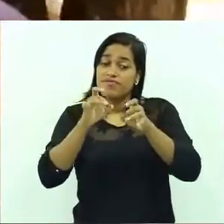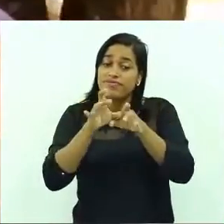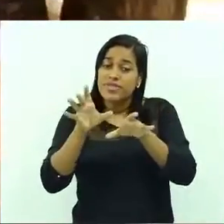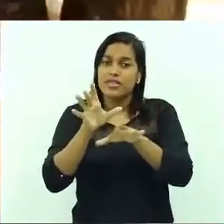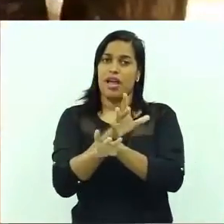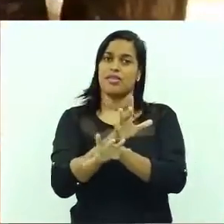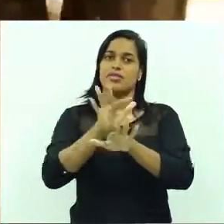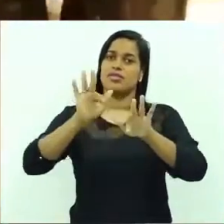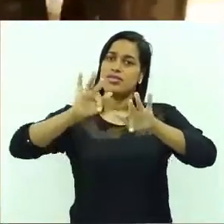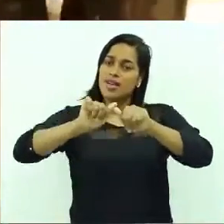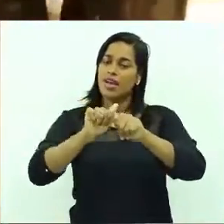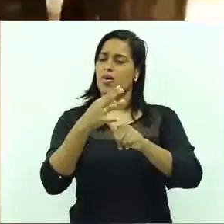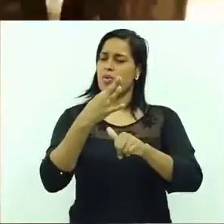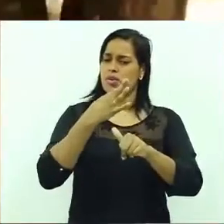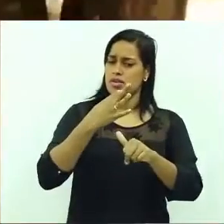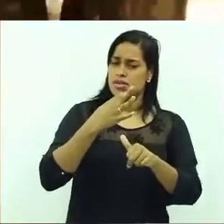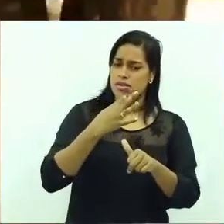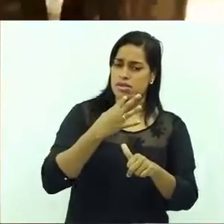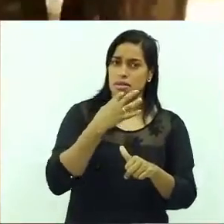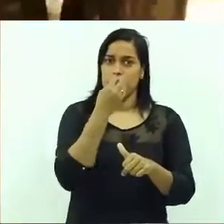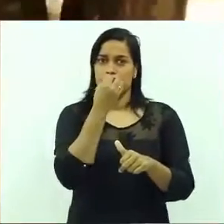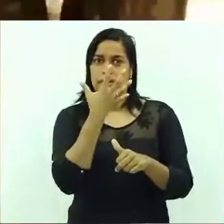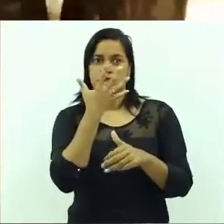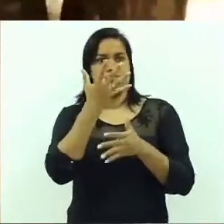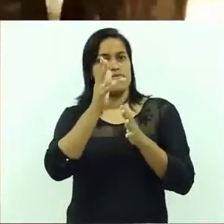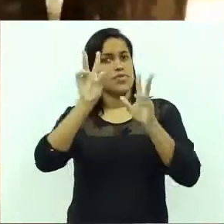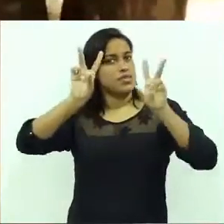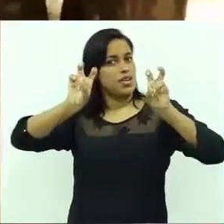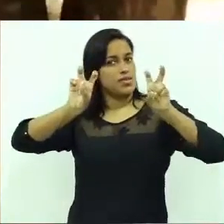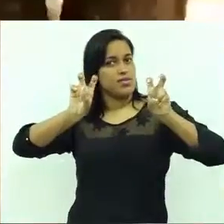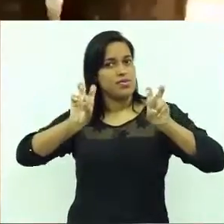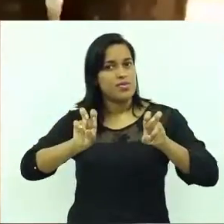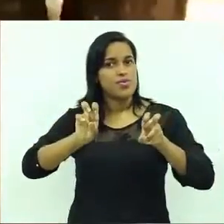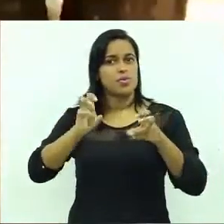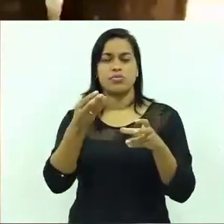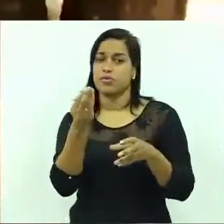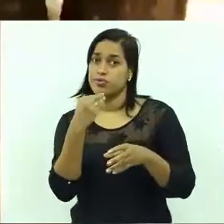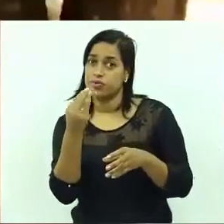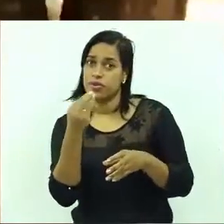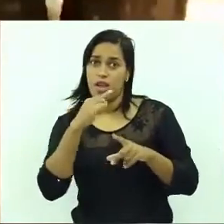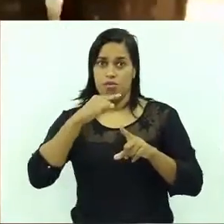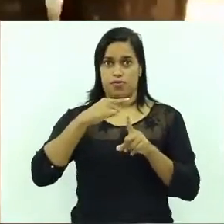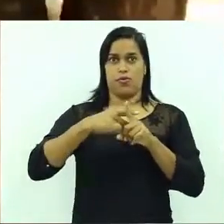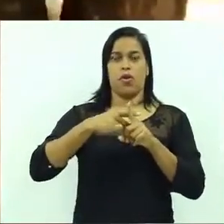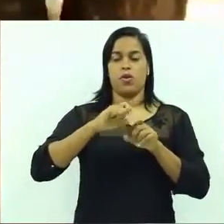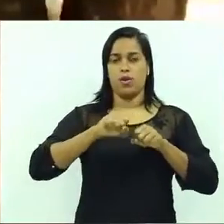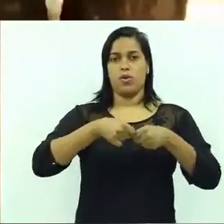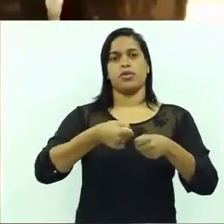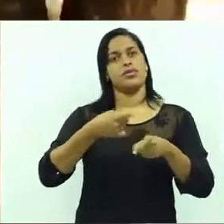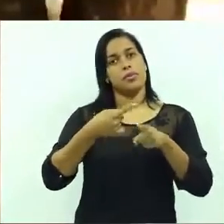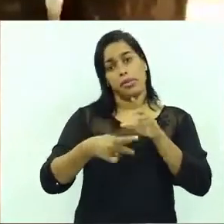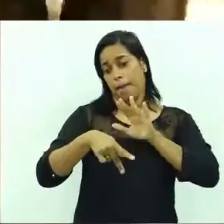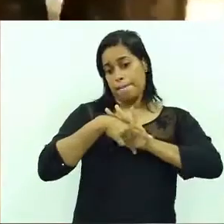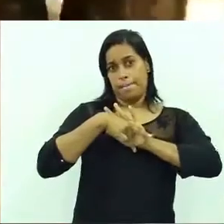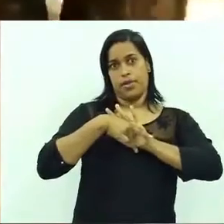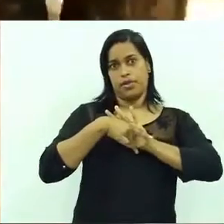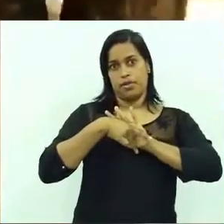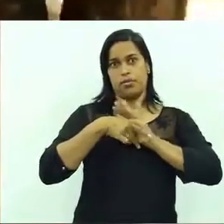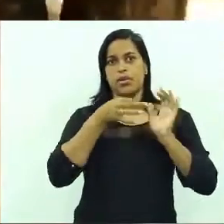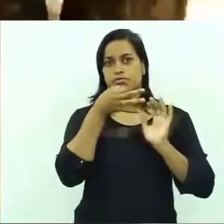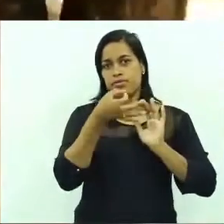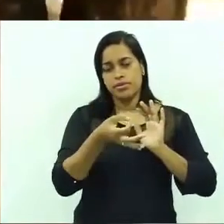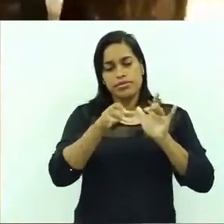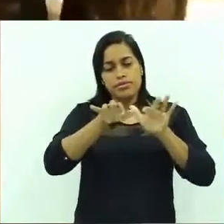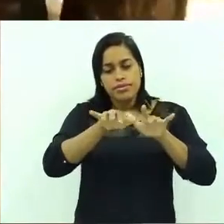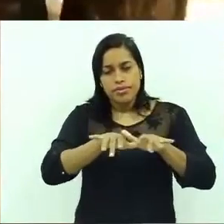você conhecer bem, você esgotar os assuntos, os pontos fortes, os pontos fracos da sua própria ideia. Então, o primeiro